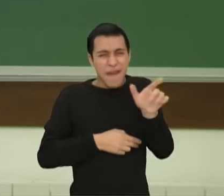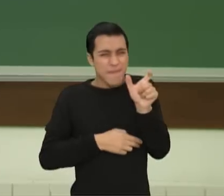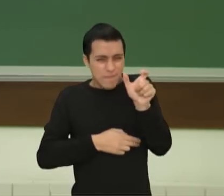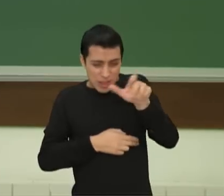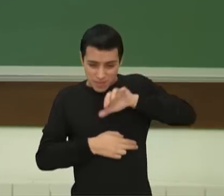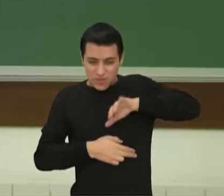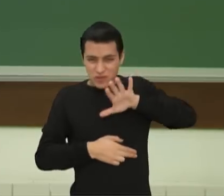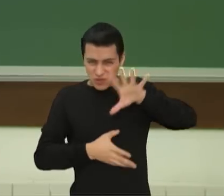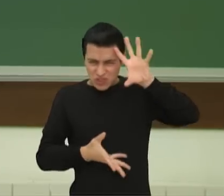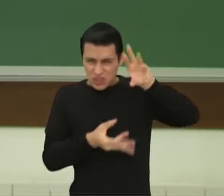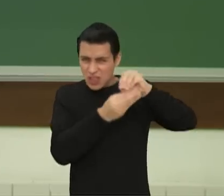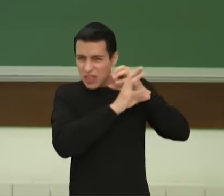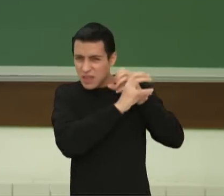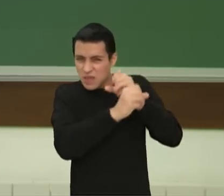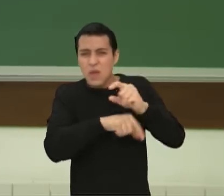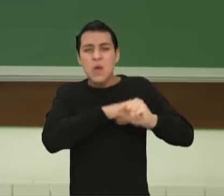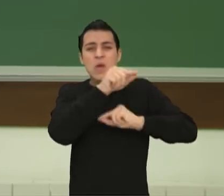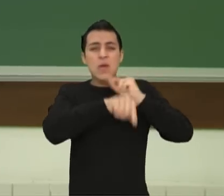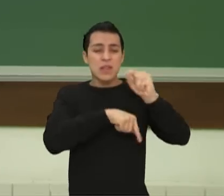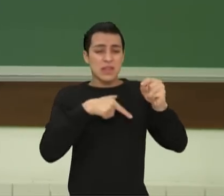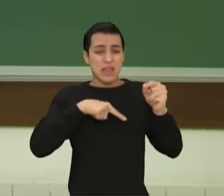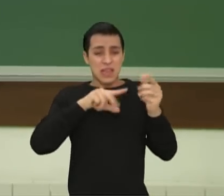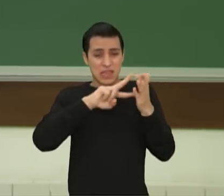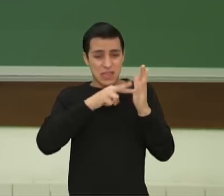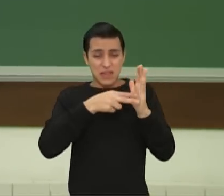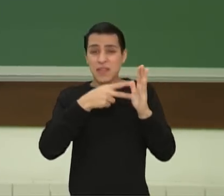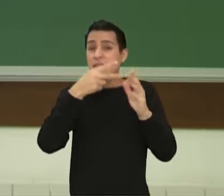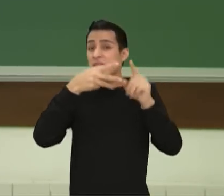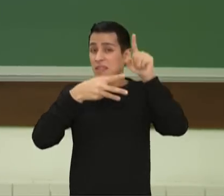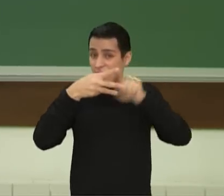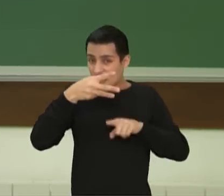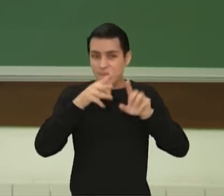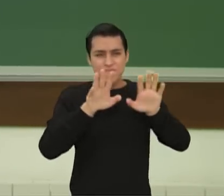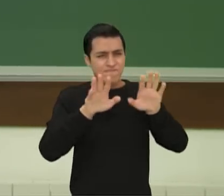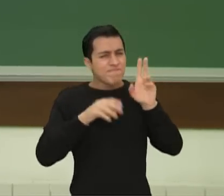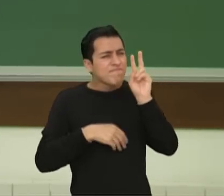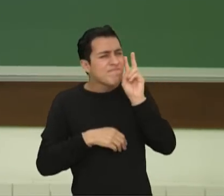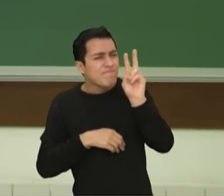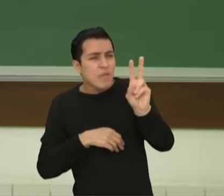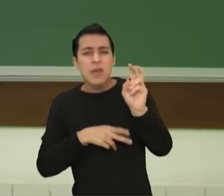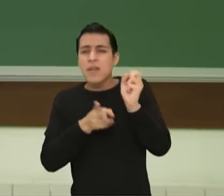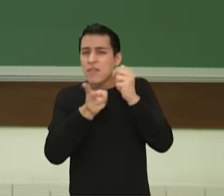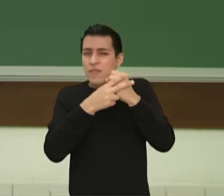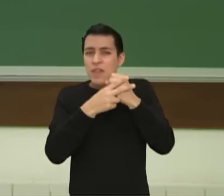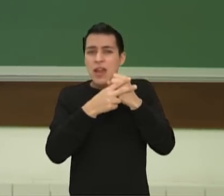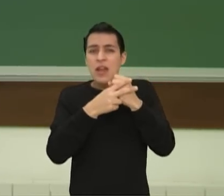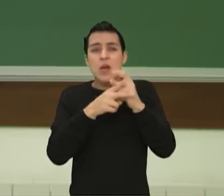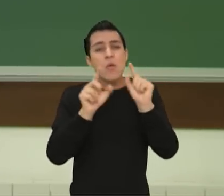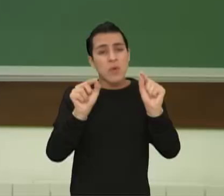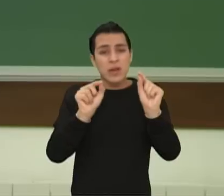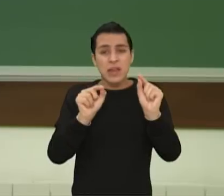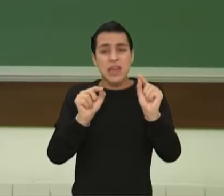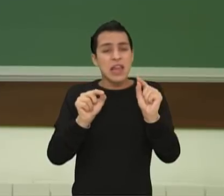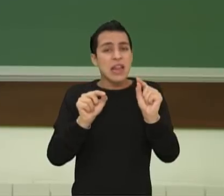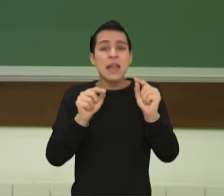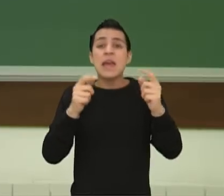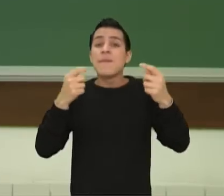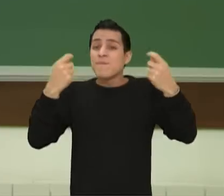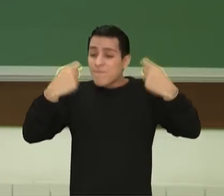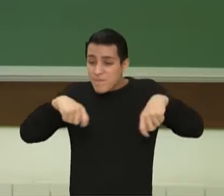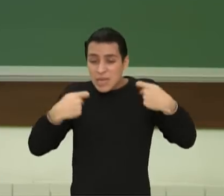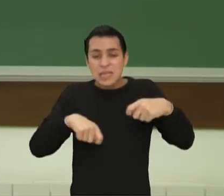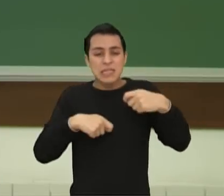revisão bem rápida, ele possui 3 significados. No sentido de ver, ele é um verbo transitivo indireto, ele